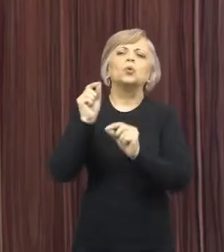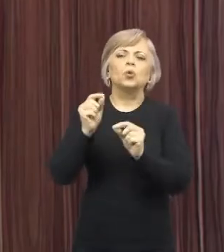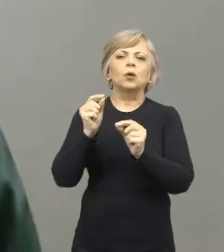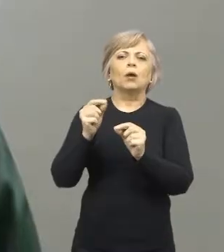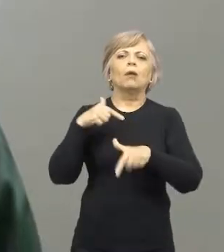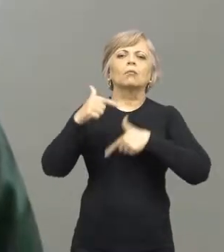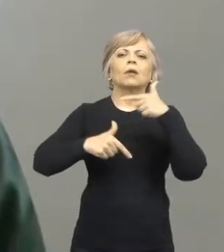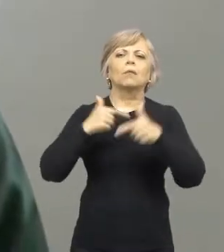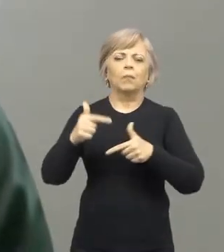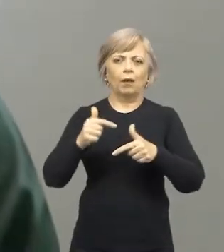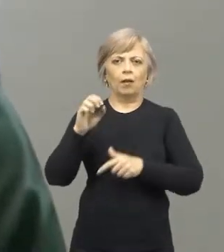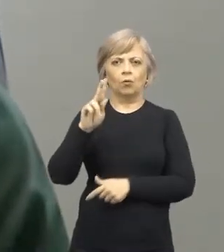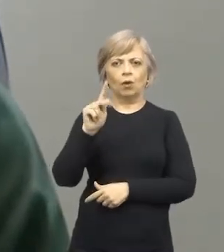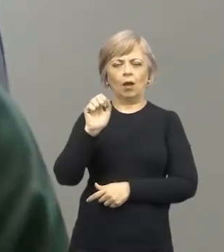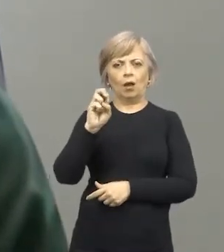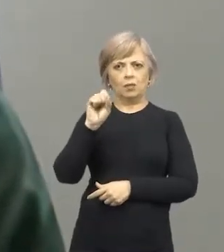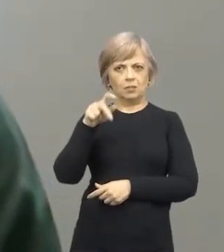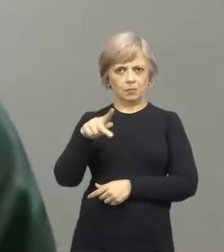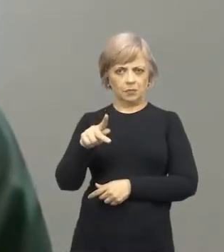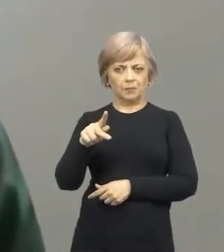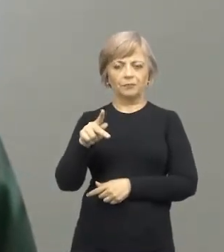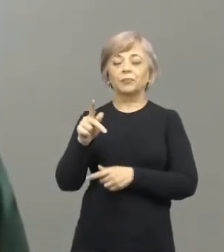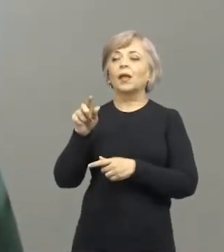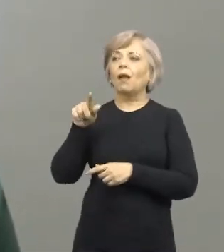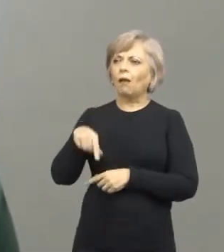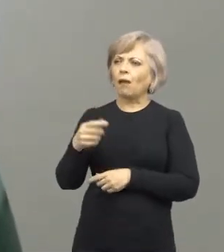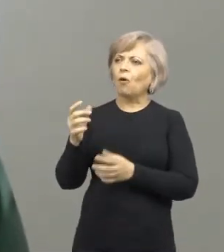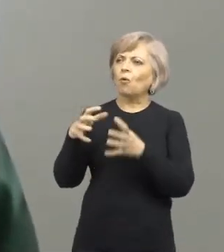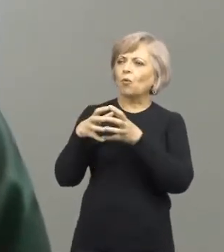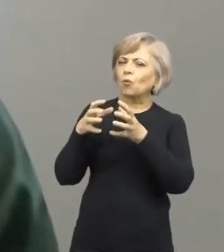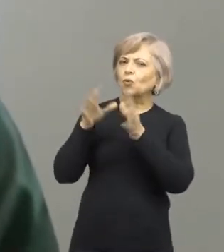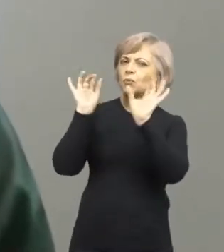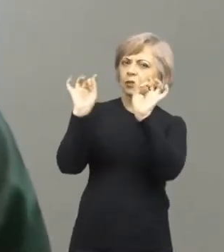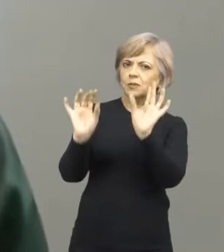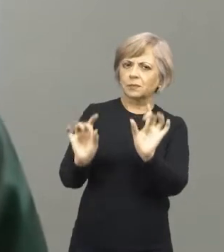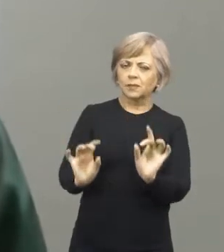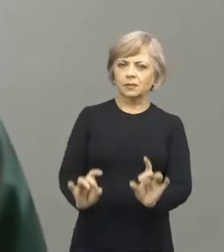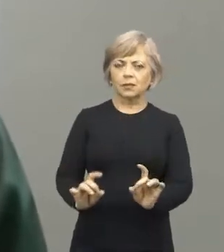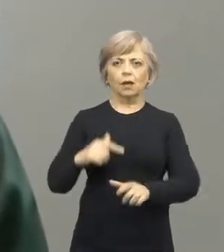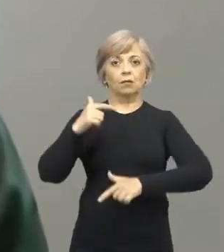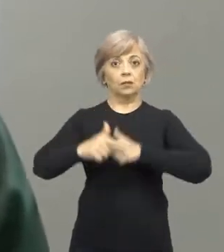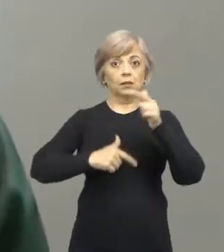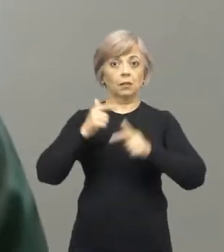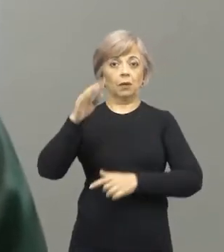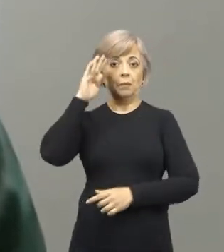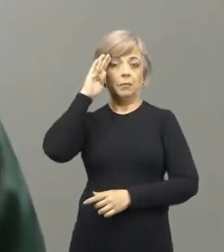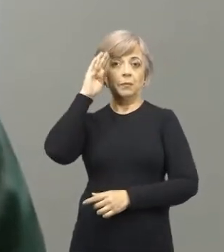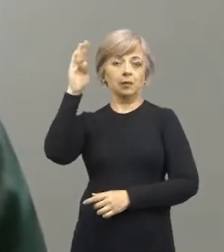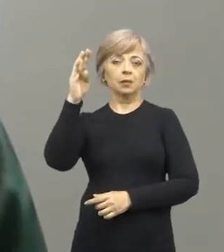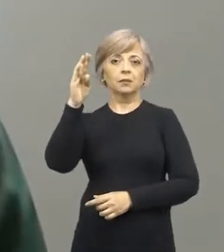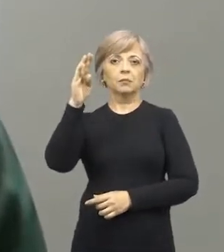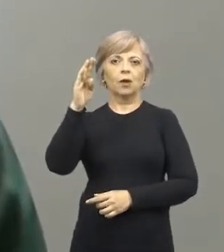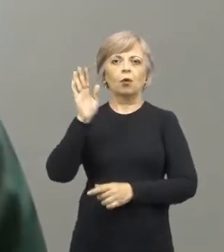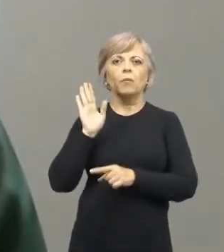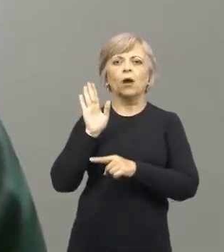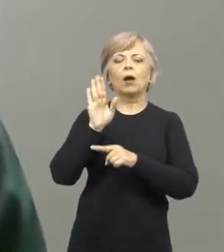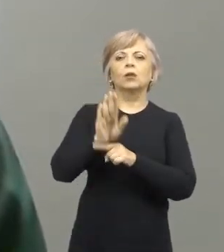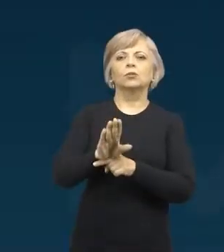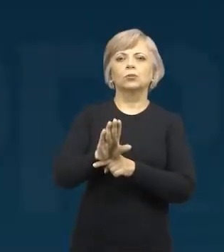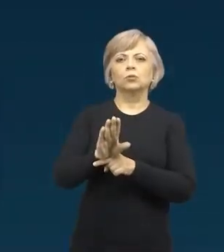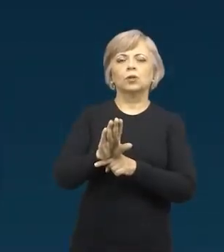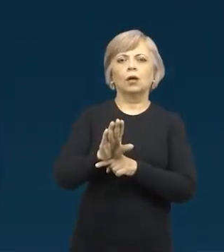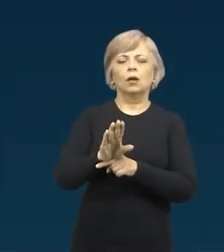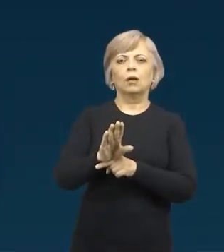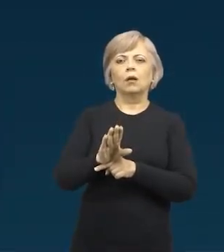GAESP? O GAESP é um grupo especializado que atua principalmente em auxílio ao promotor de